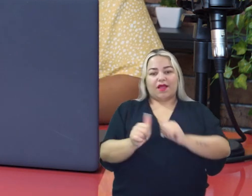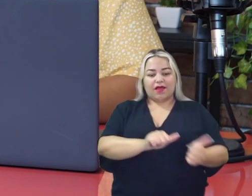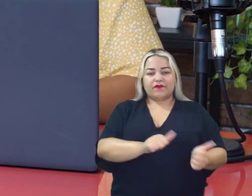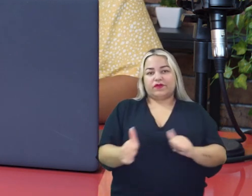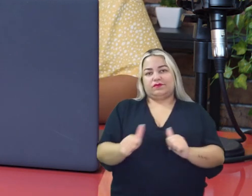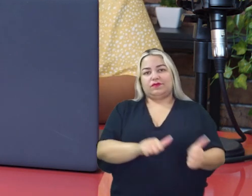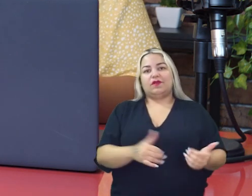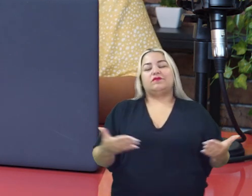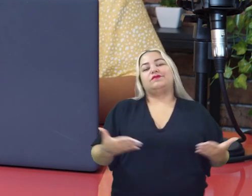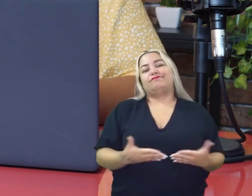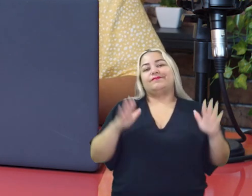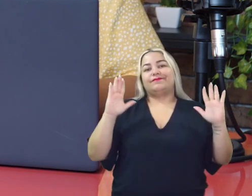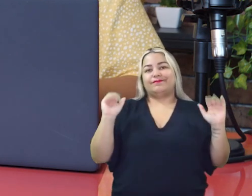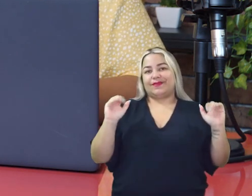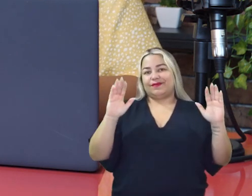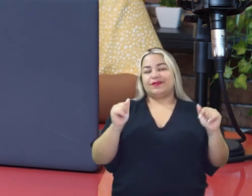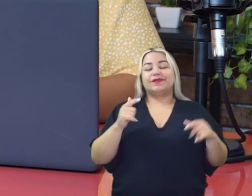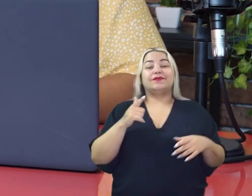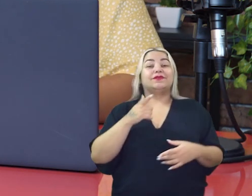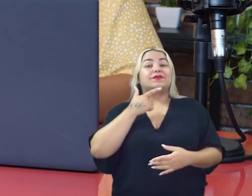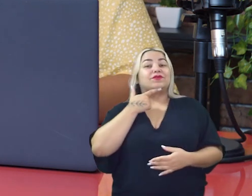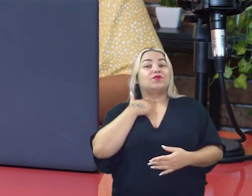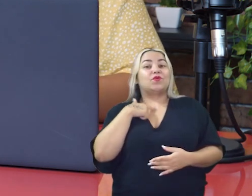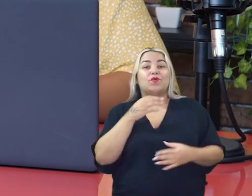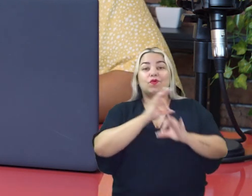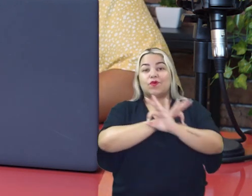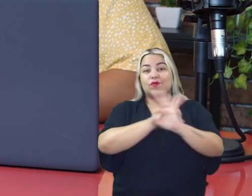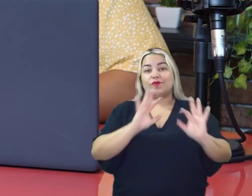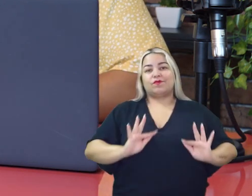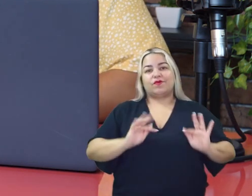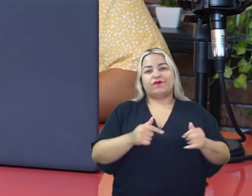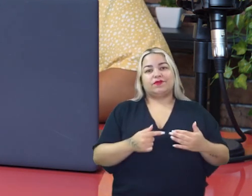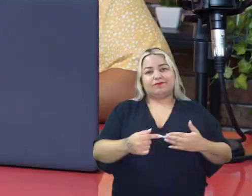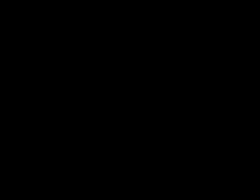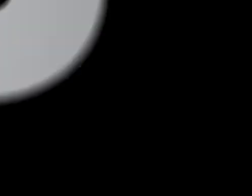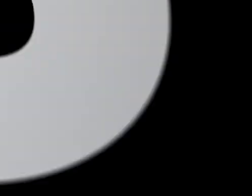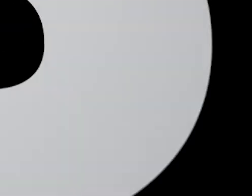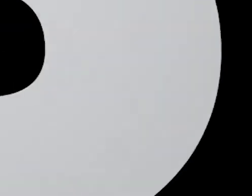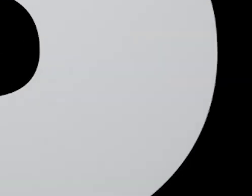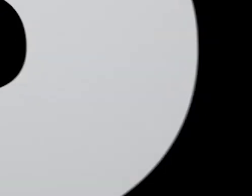estrelas na avaliação. Agora eu me despeço e desejo a você um ótimo final de semana.